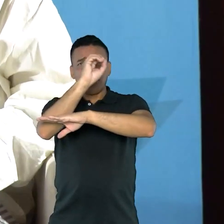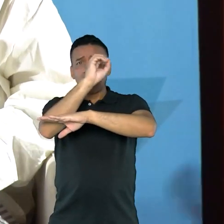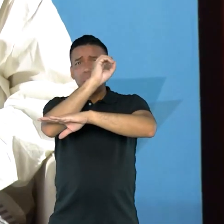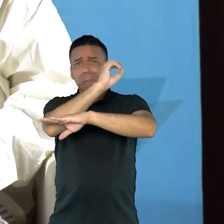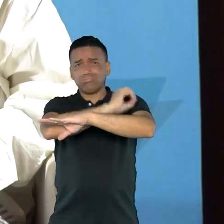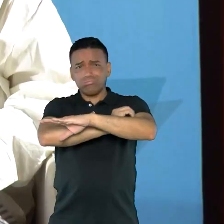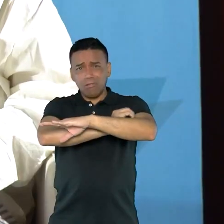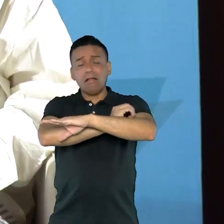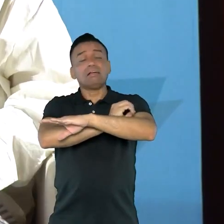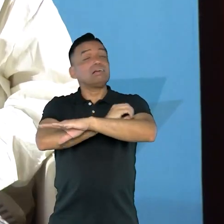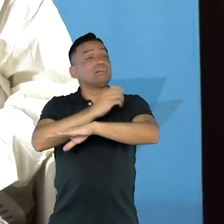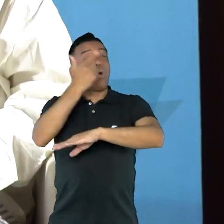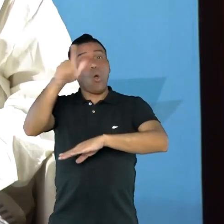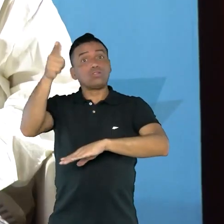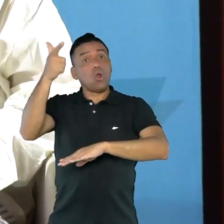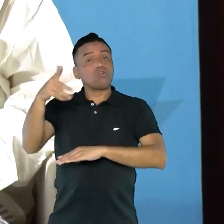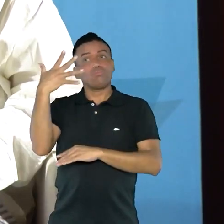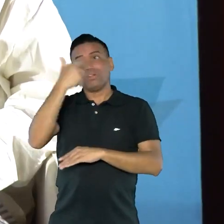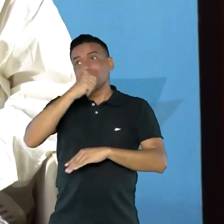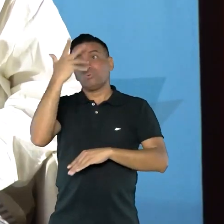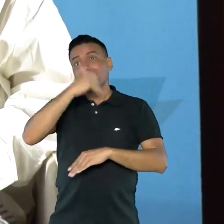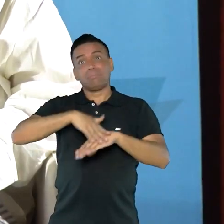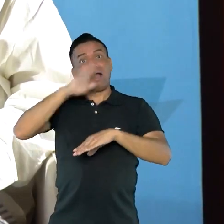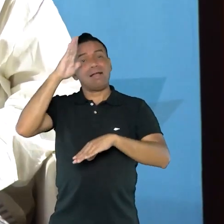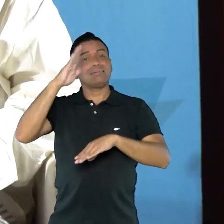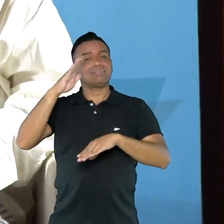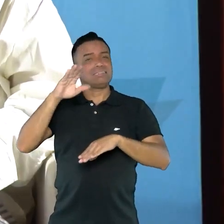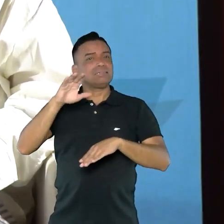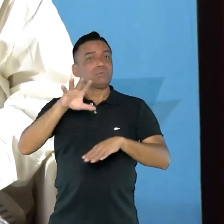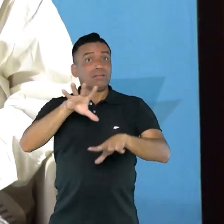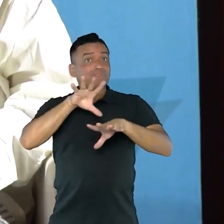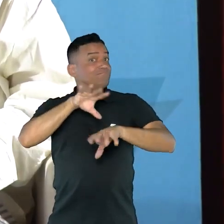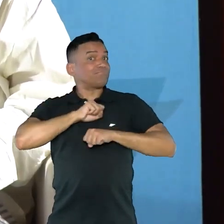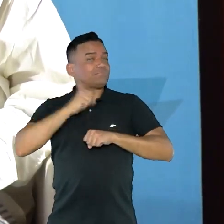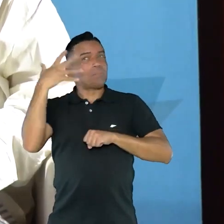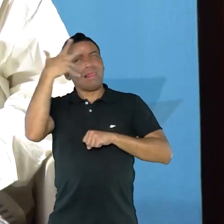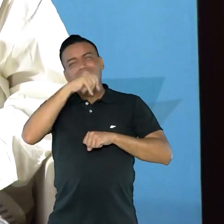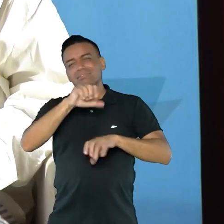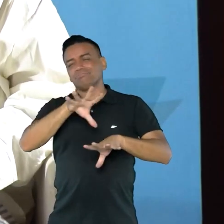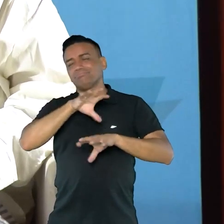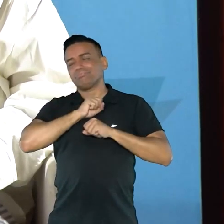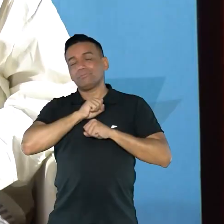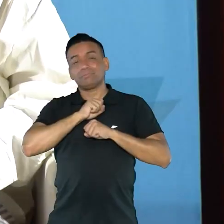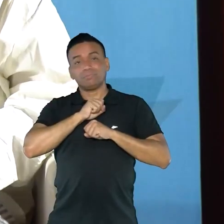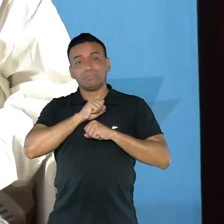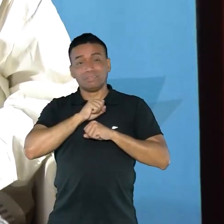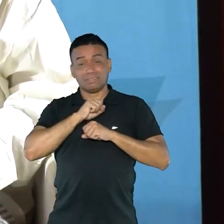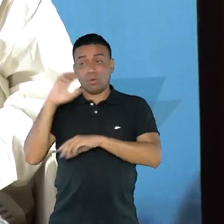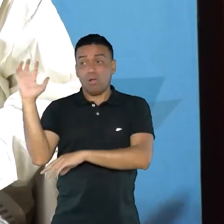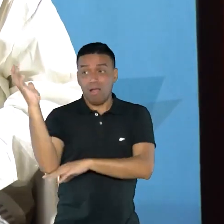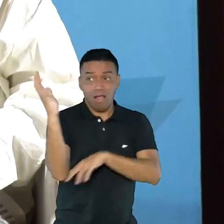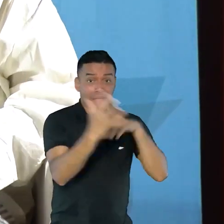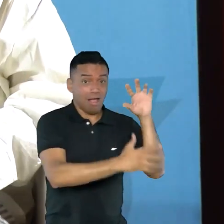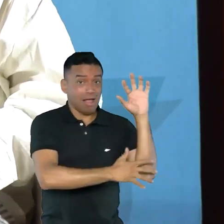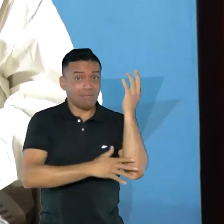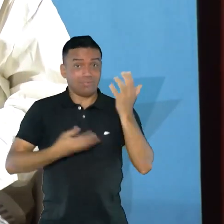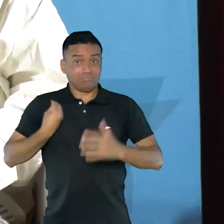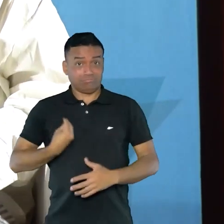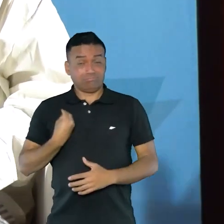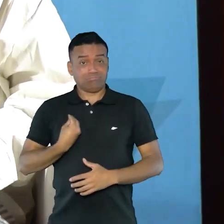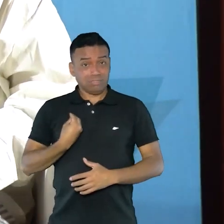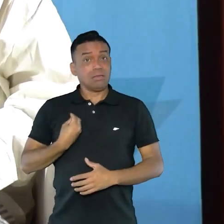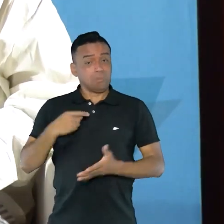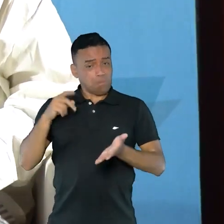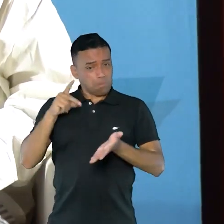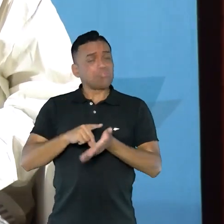outra ainda mais bonita que essa. Sua beleza me basta. A existência das árvores só comprova a